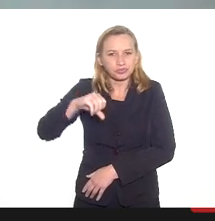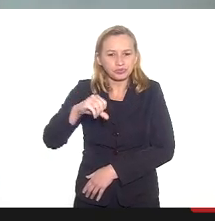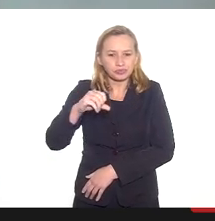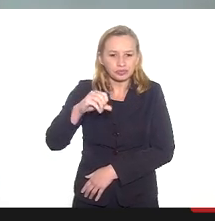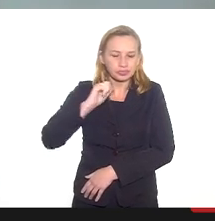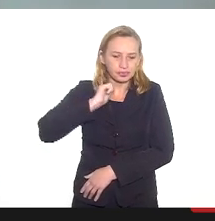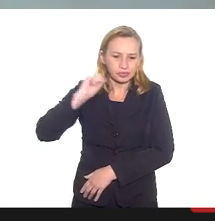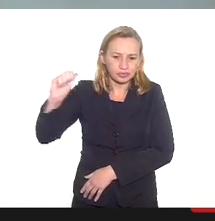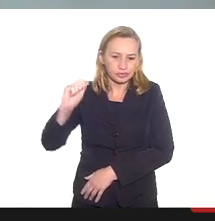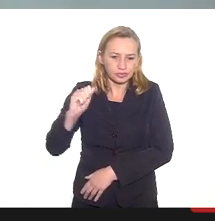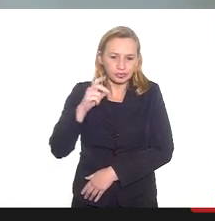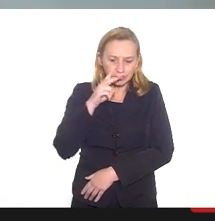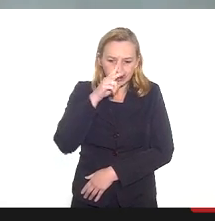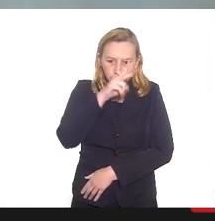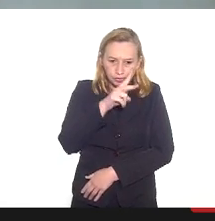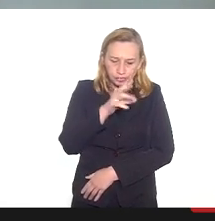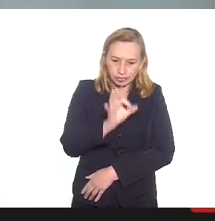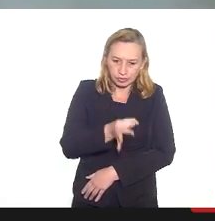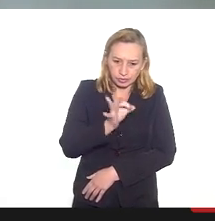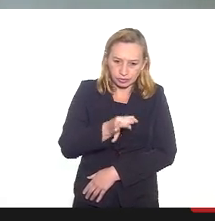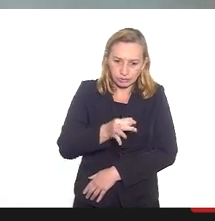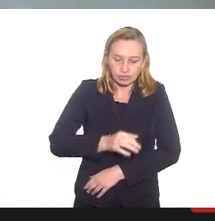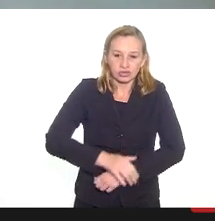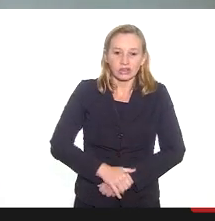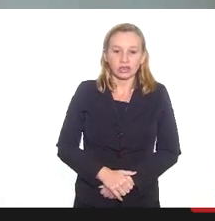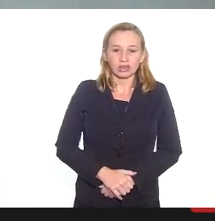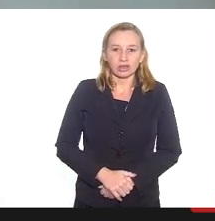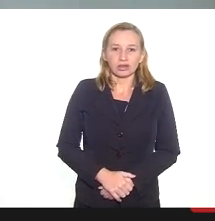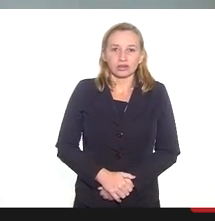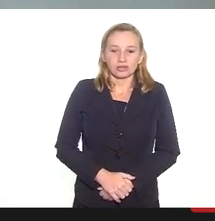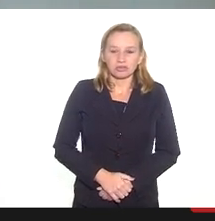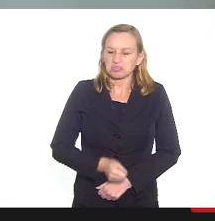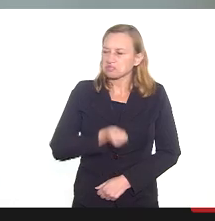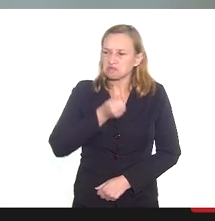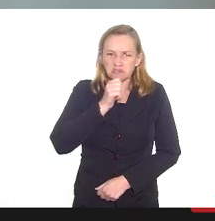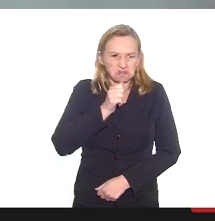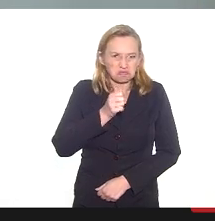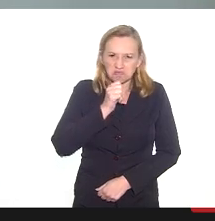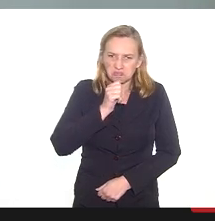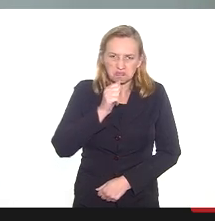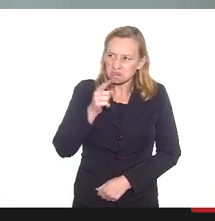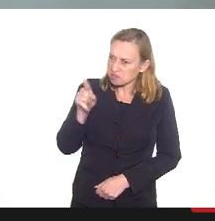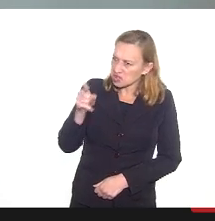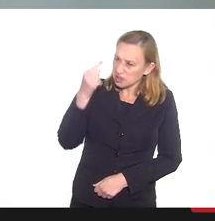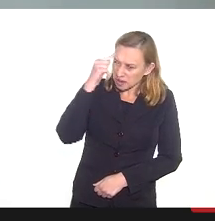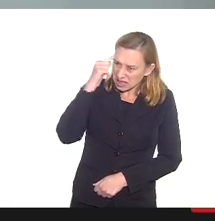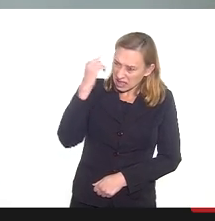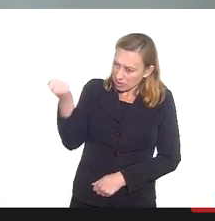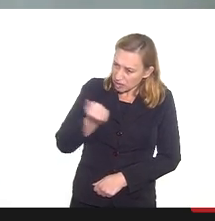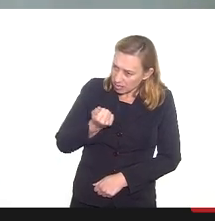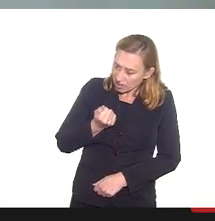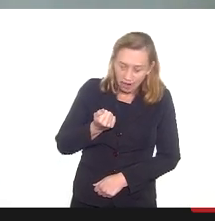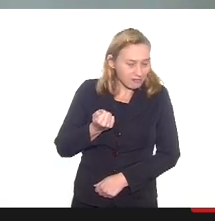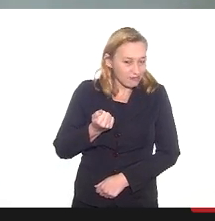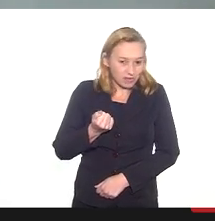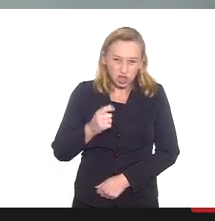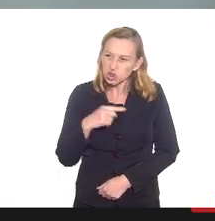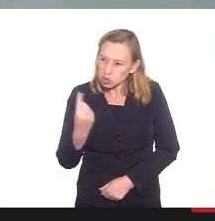e contundente slogan: nem pense em me matar, nem pense em nos